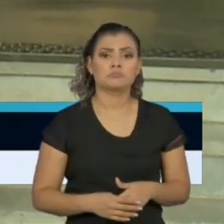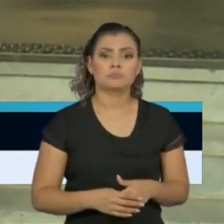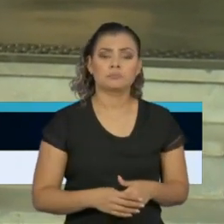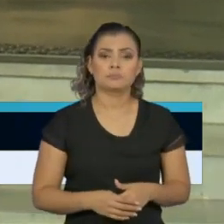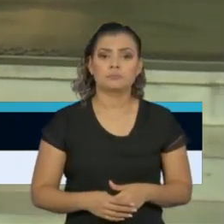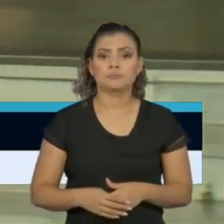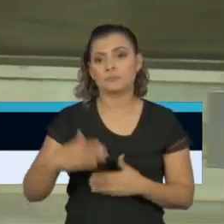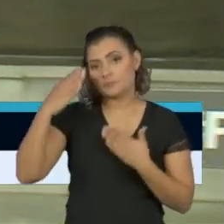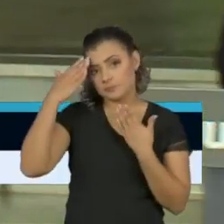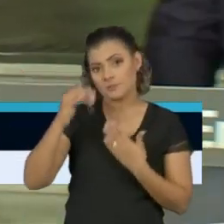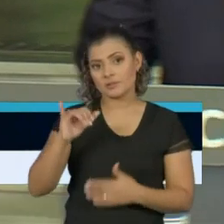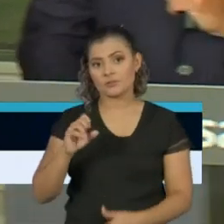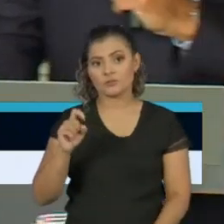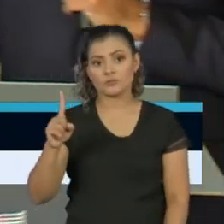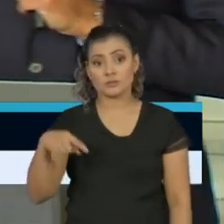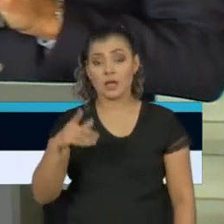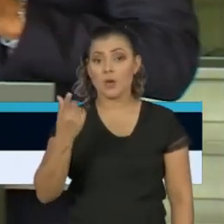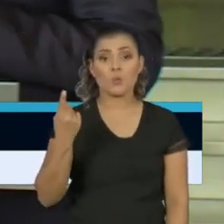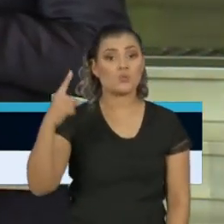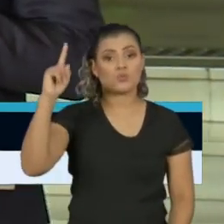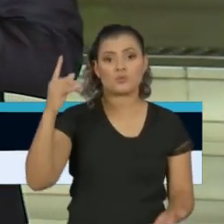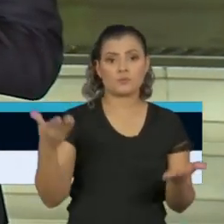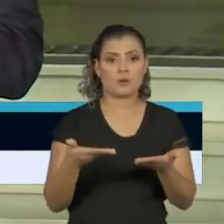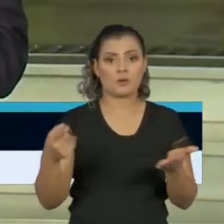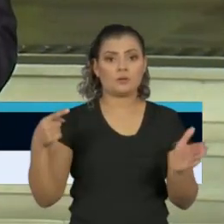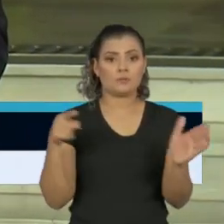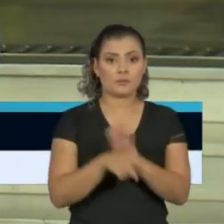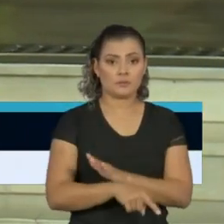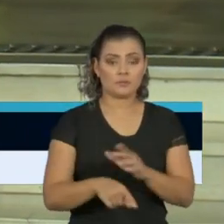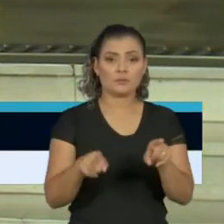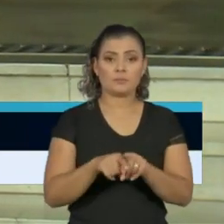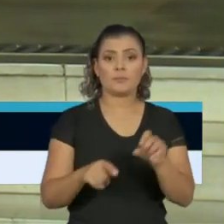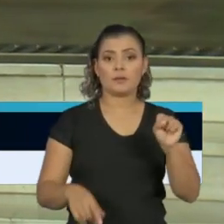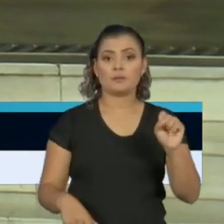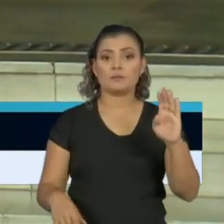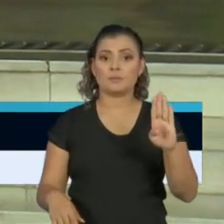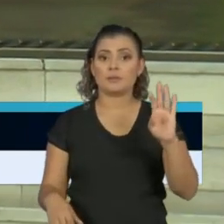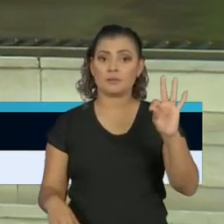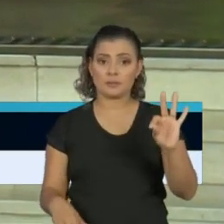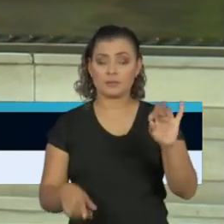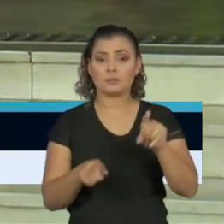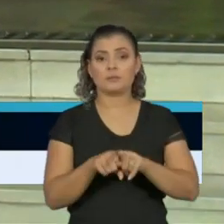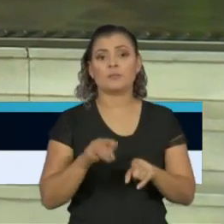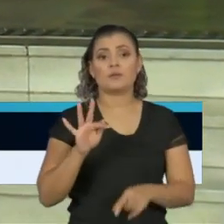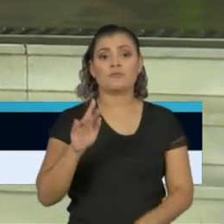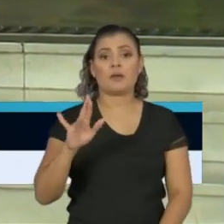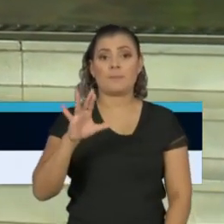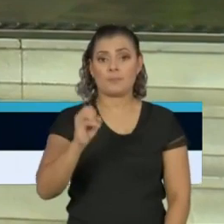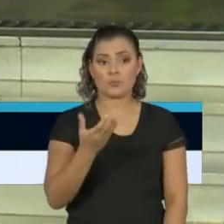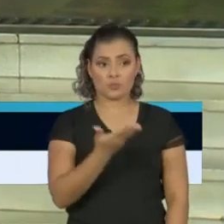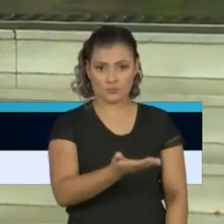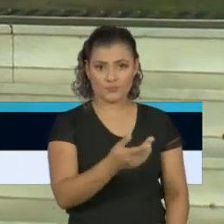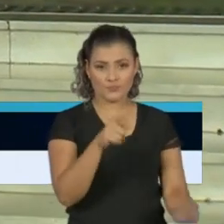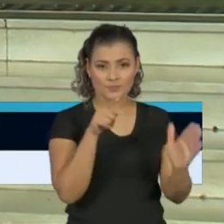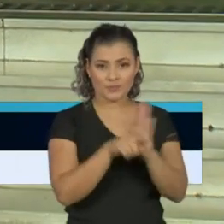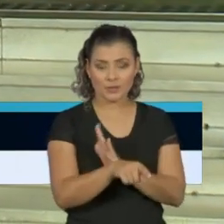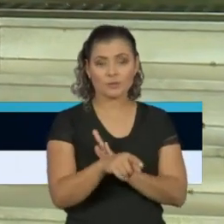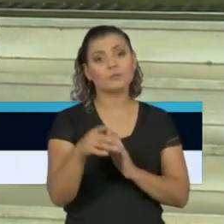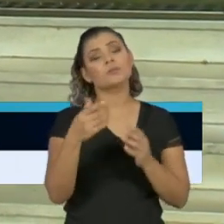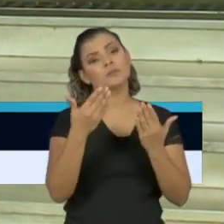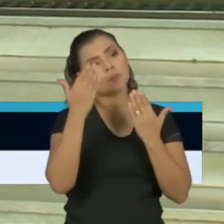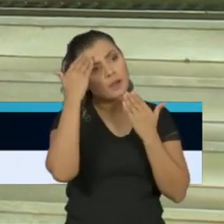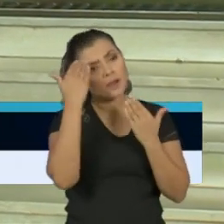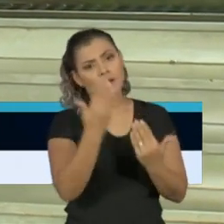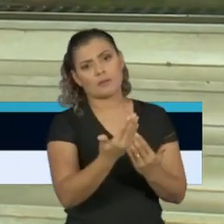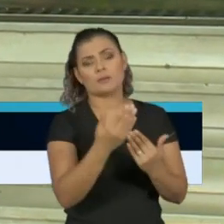Obrigado, doutor German. Vamos agora à última pergunta, que é do SBT, Fábio Diamante. Fábio, também por dever de justiça, agradecer